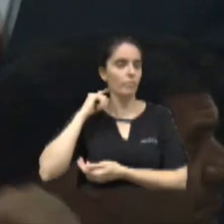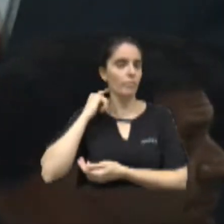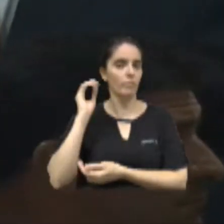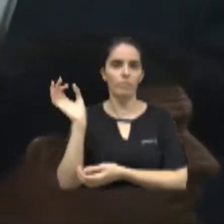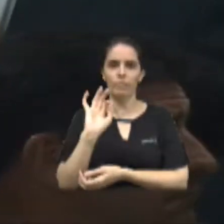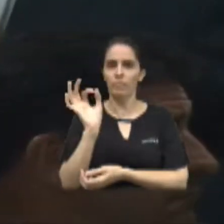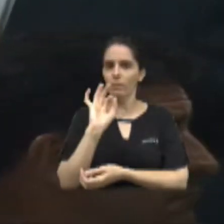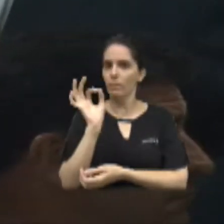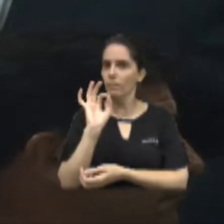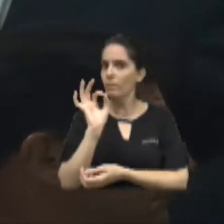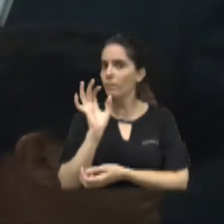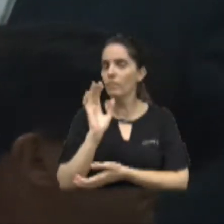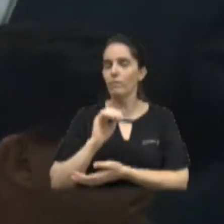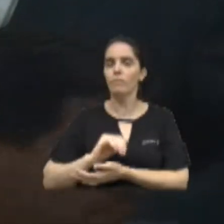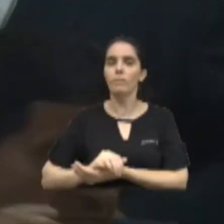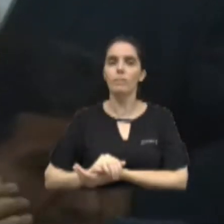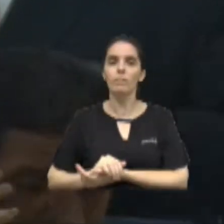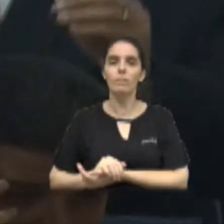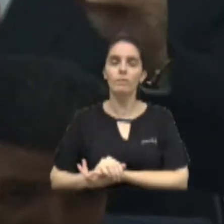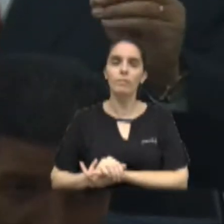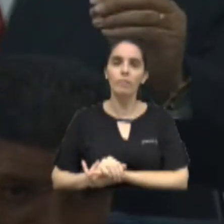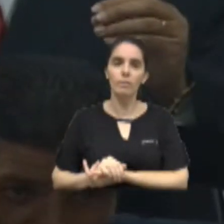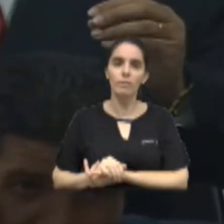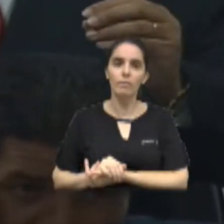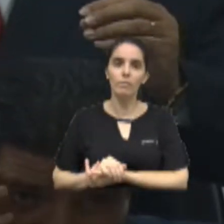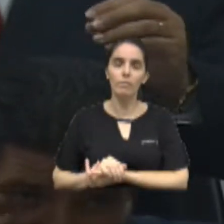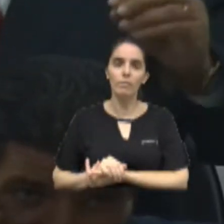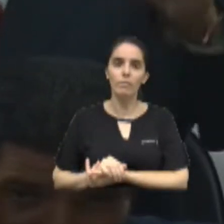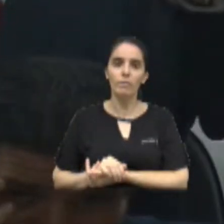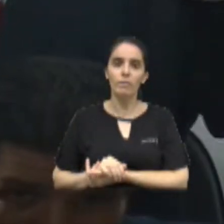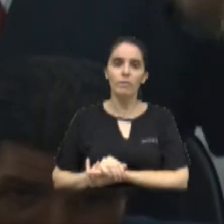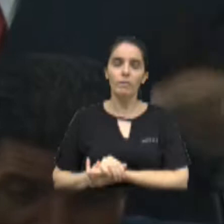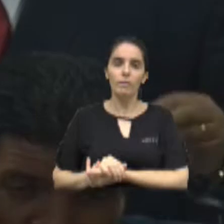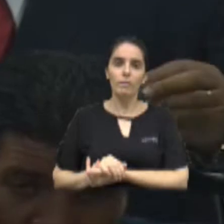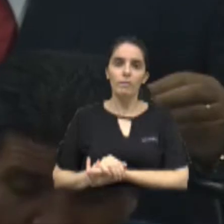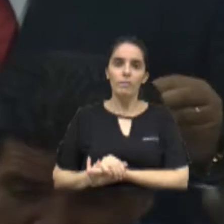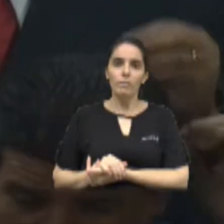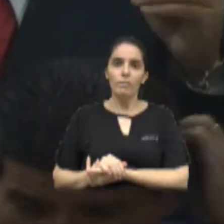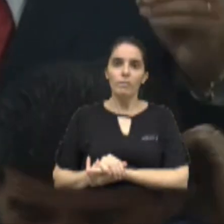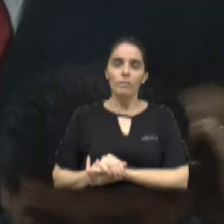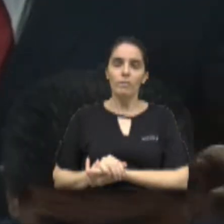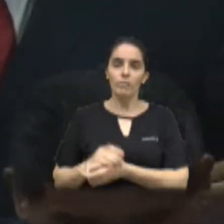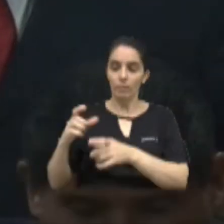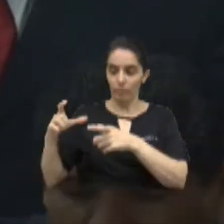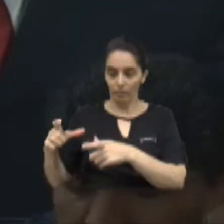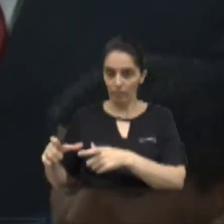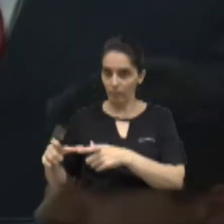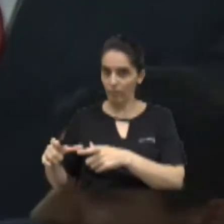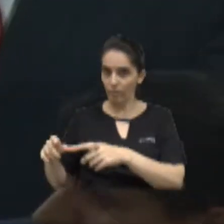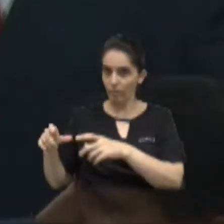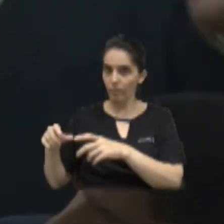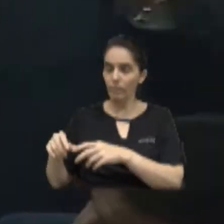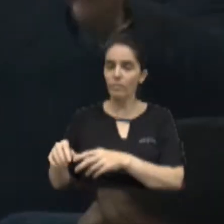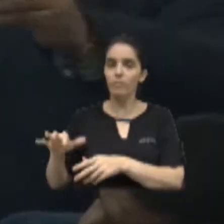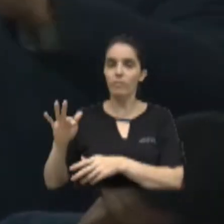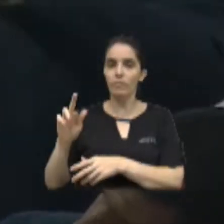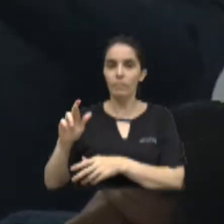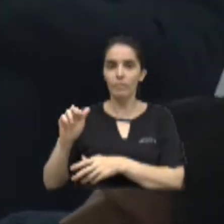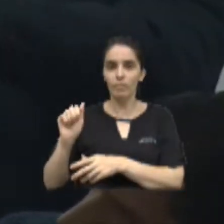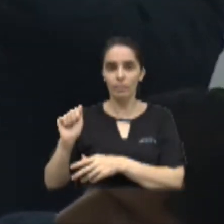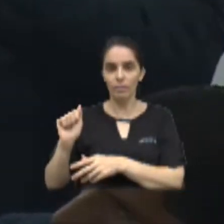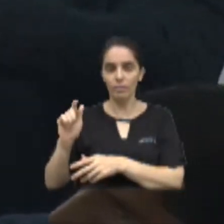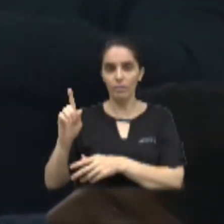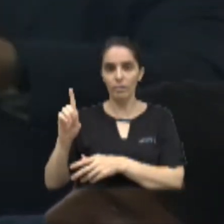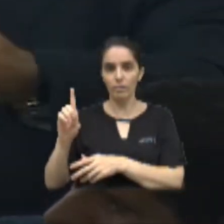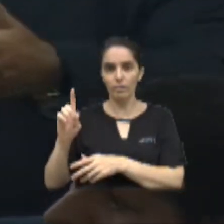locais na zona rural de recreio, mas ali precisa, independente se fosse também